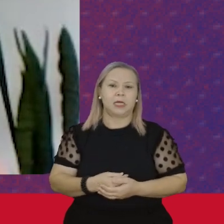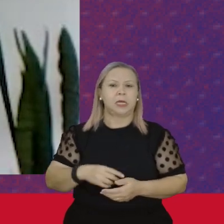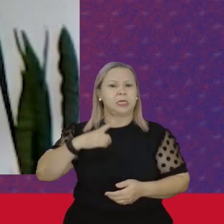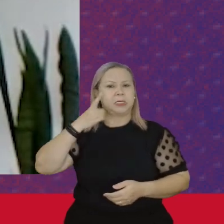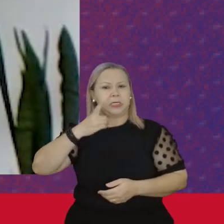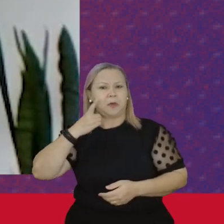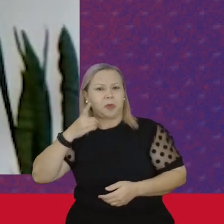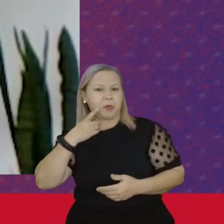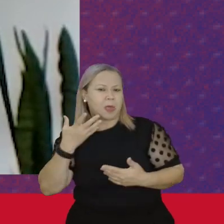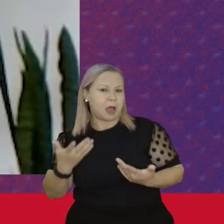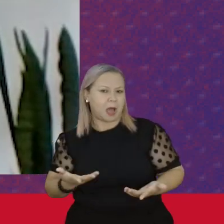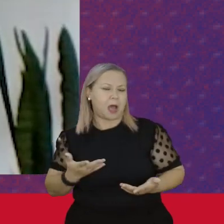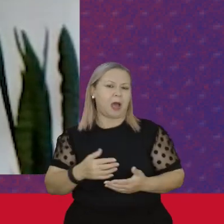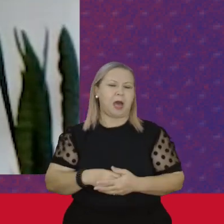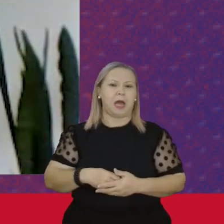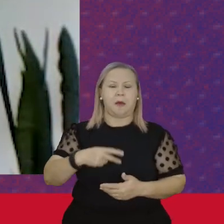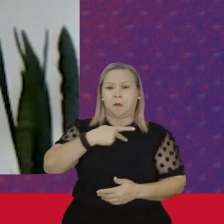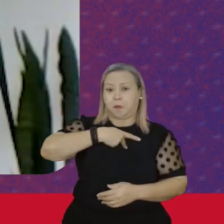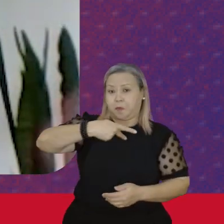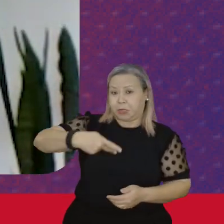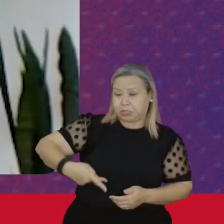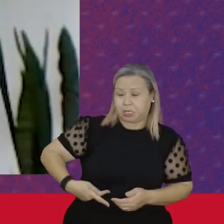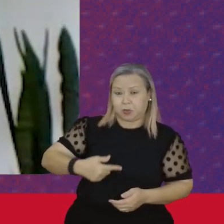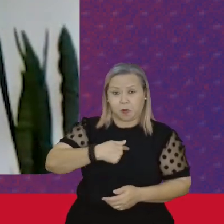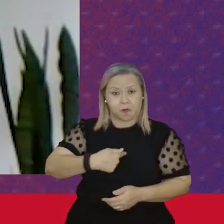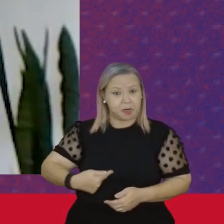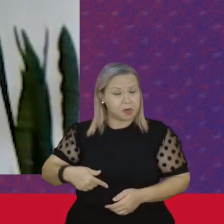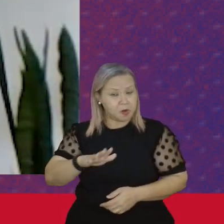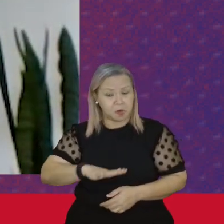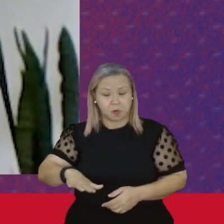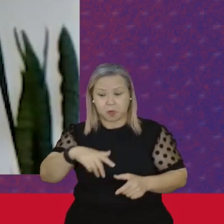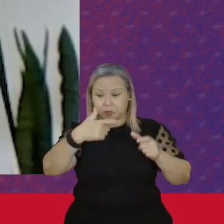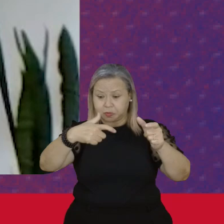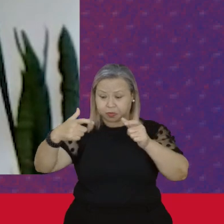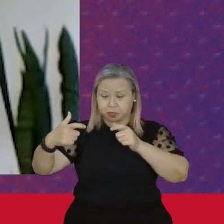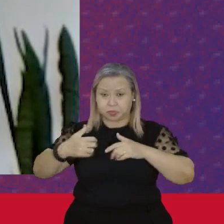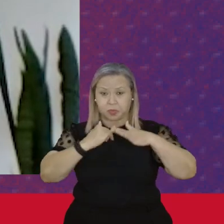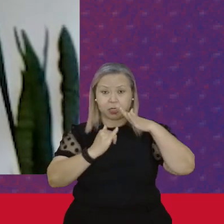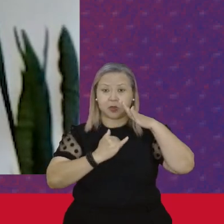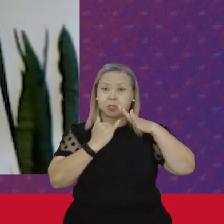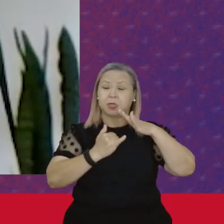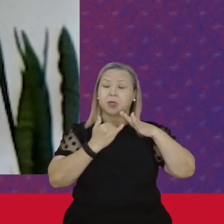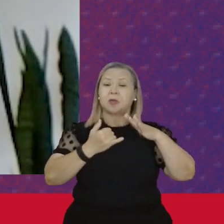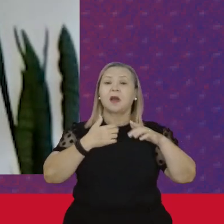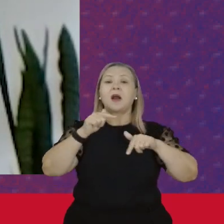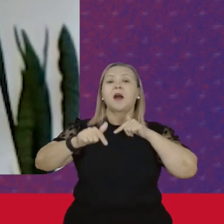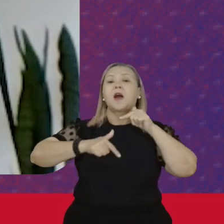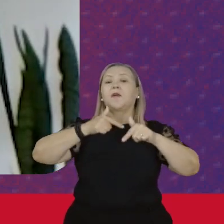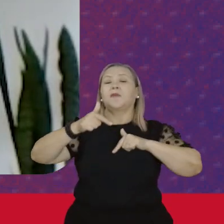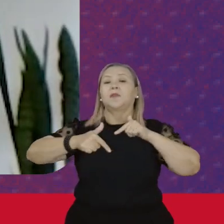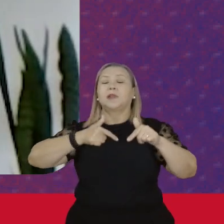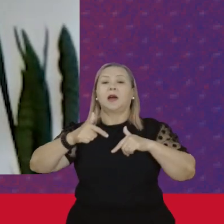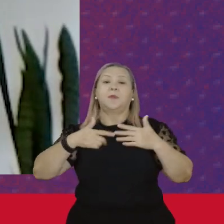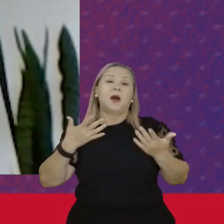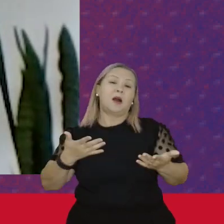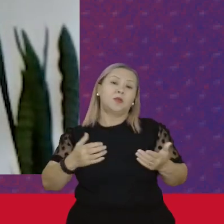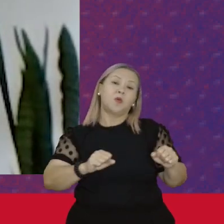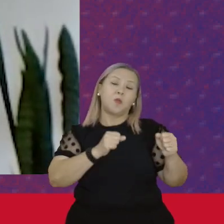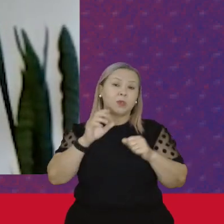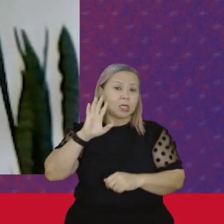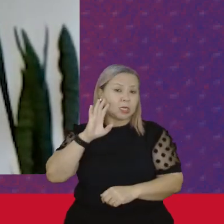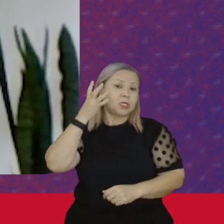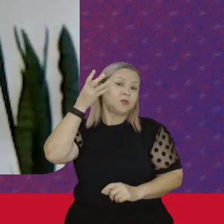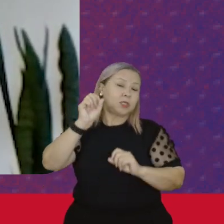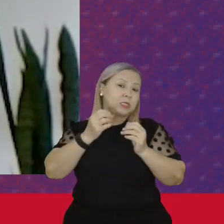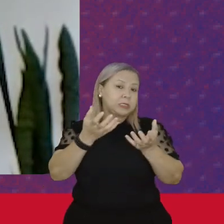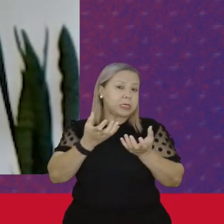deputada, né, uma presidenta, uma governadora, enfim, ocupar espaços institucionais ou de trabalho, poder decidir se quer